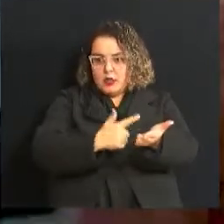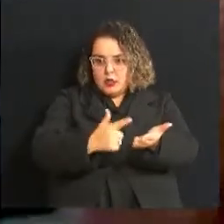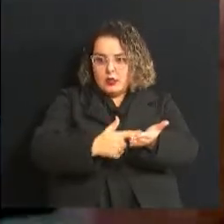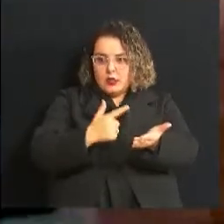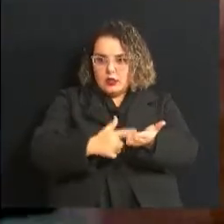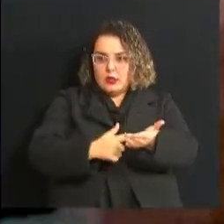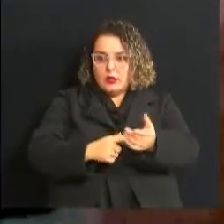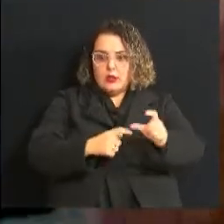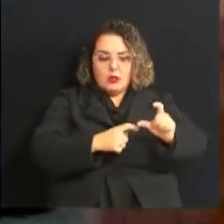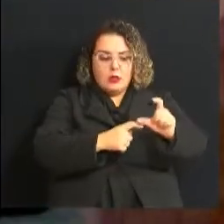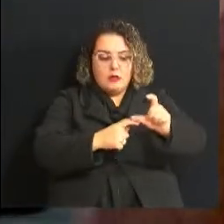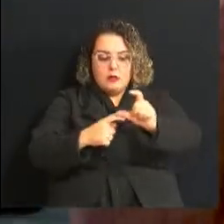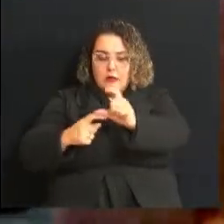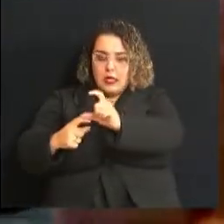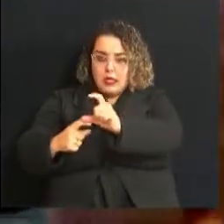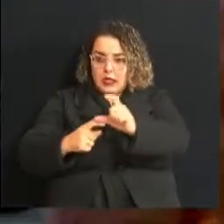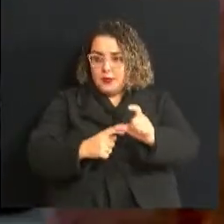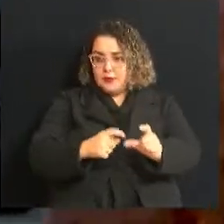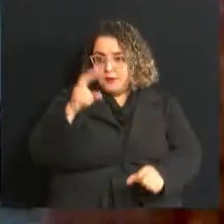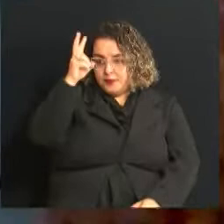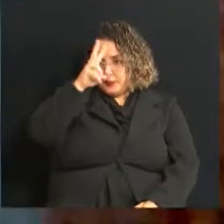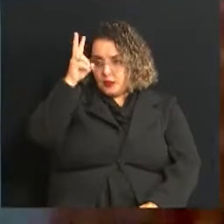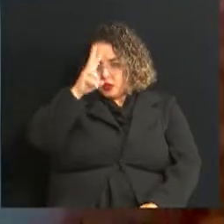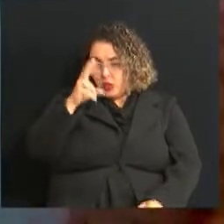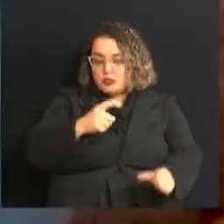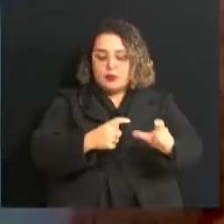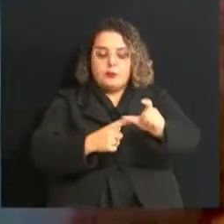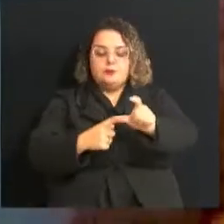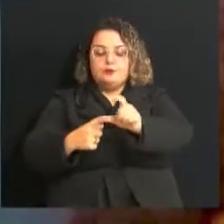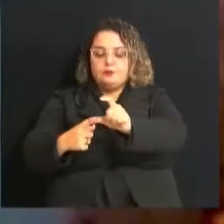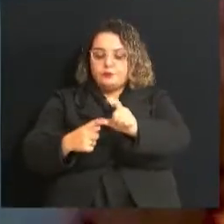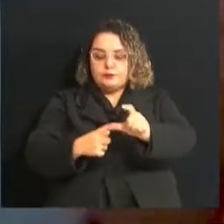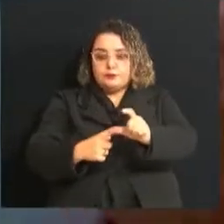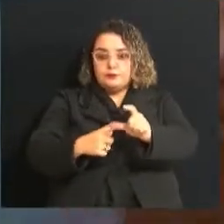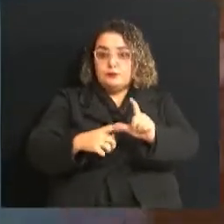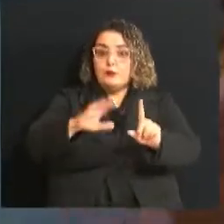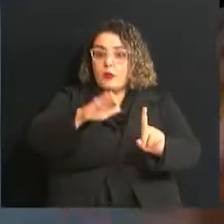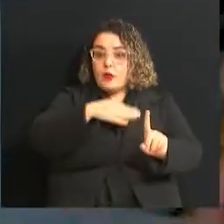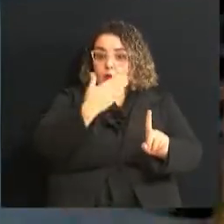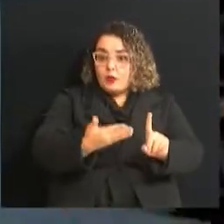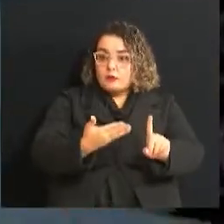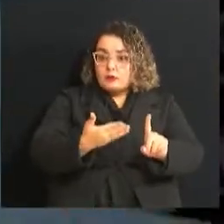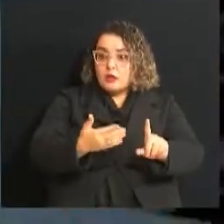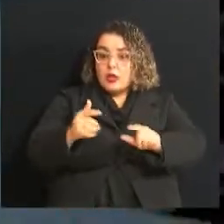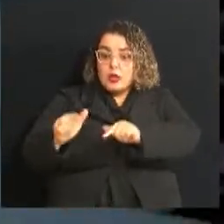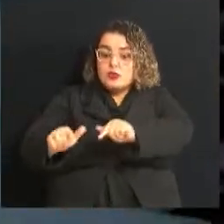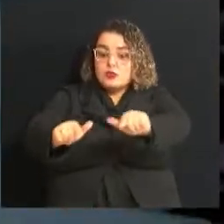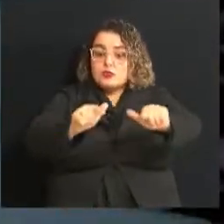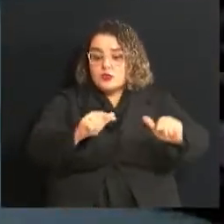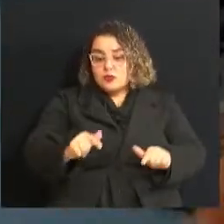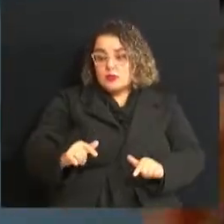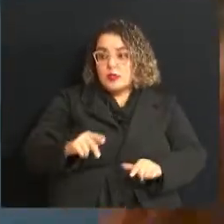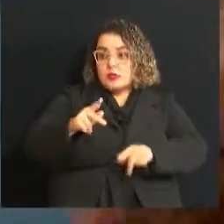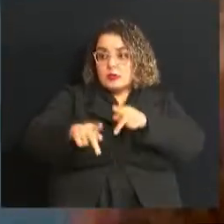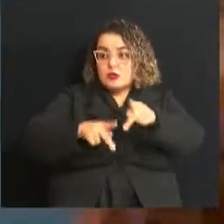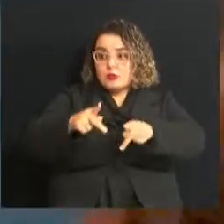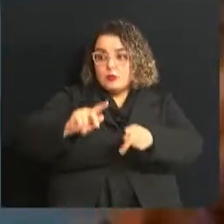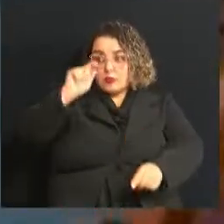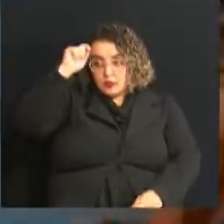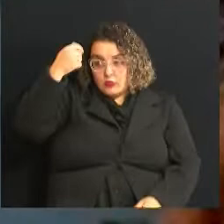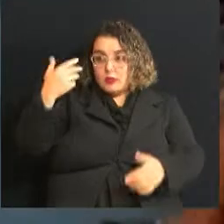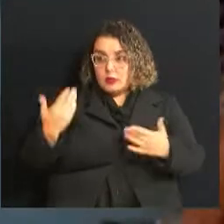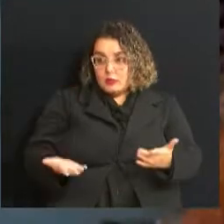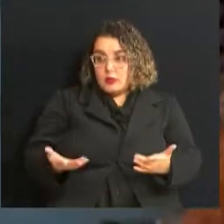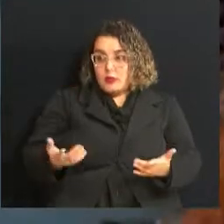uma HQ, histórias em quadrinhos, que homenageia os territórios negros do nosso município. Pelo que a